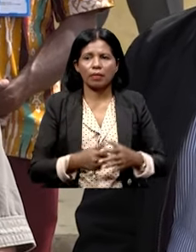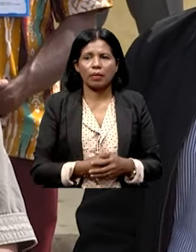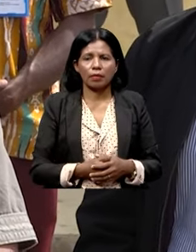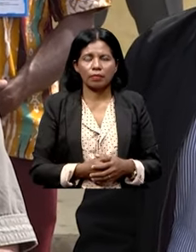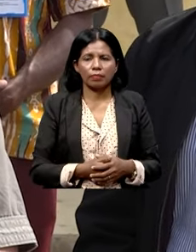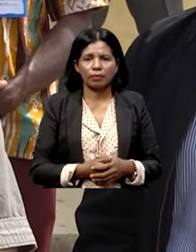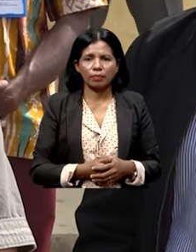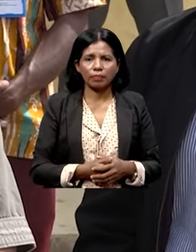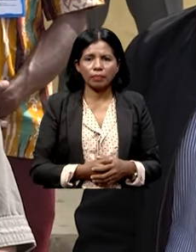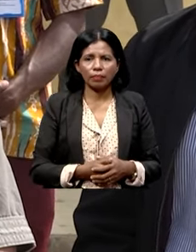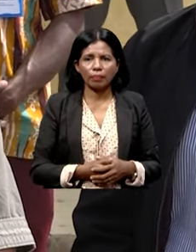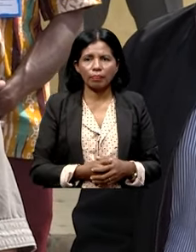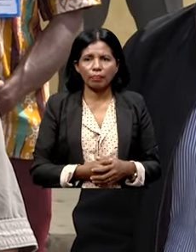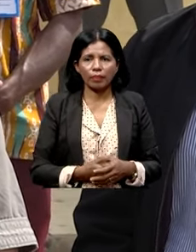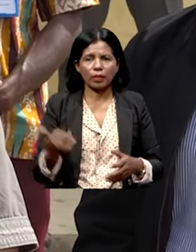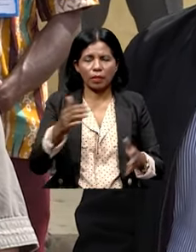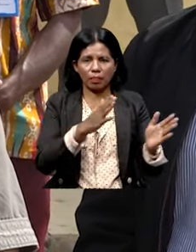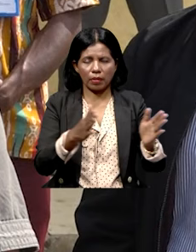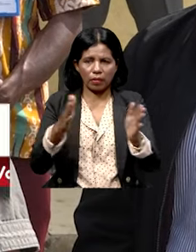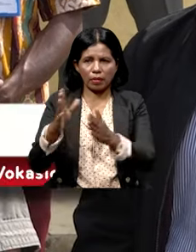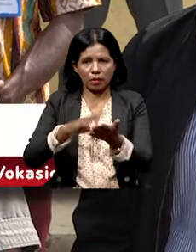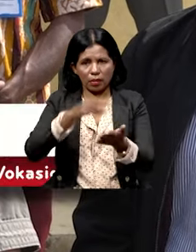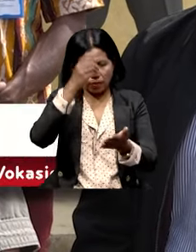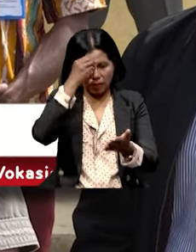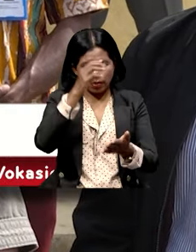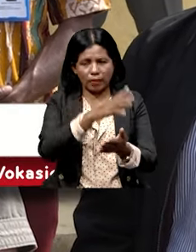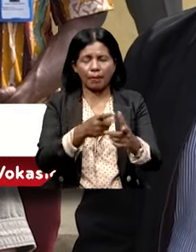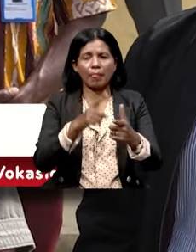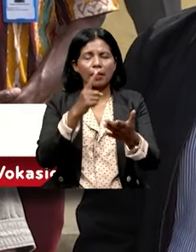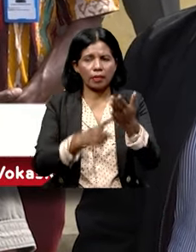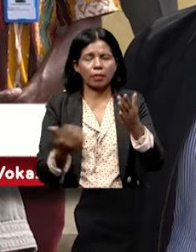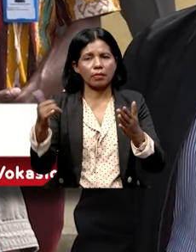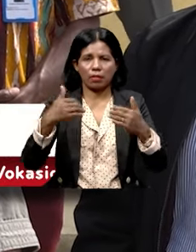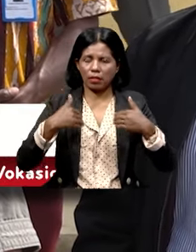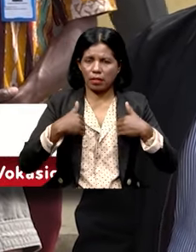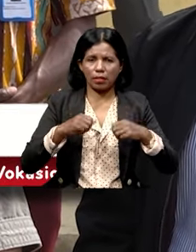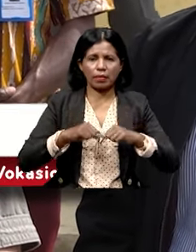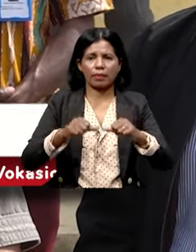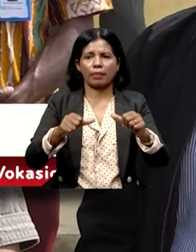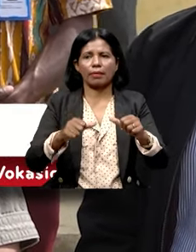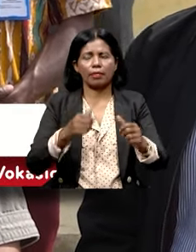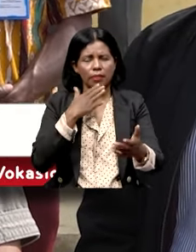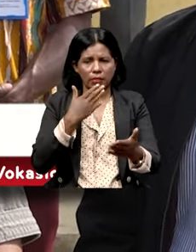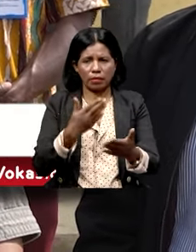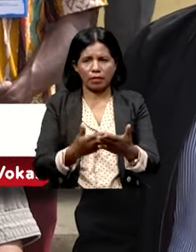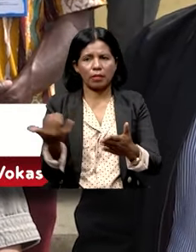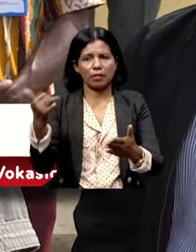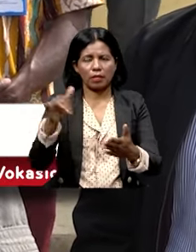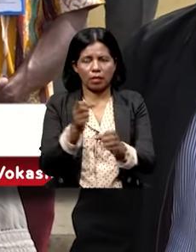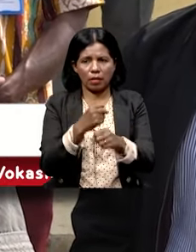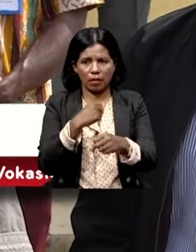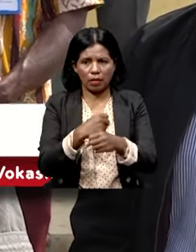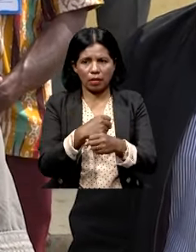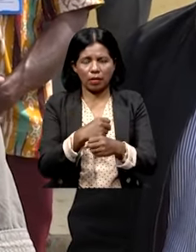Será, do processo de ensino e aprendizagem, saída que seria, será lá, lá. Mas sucesso, ser, durante este ano,